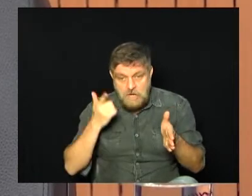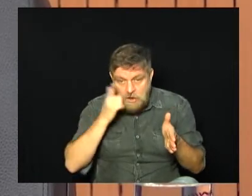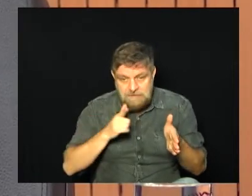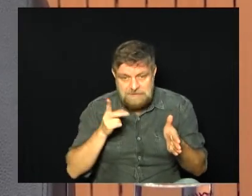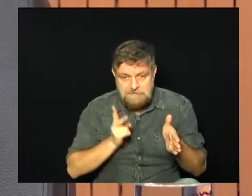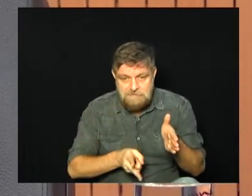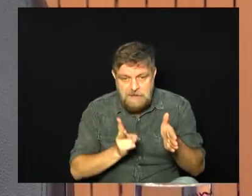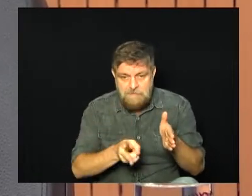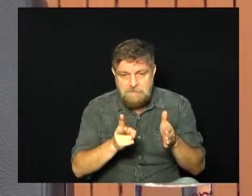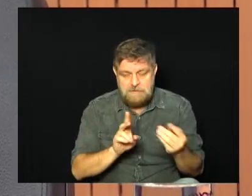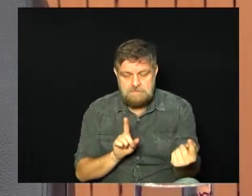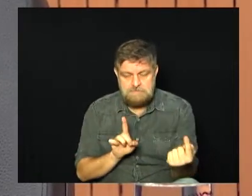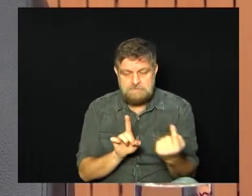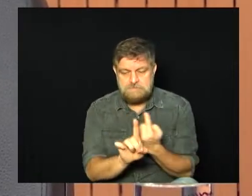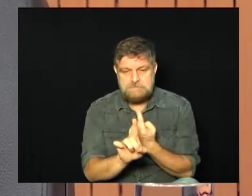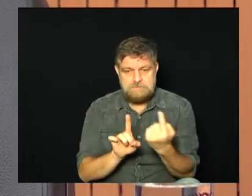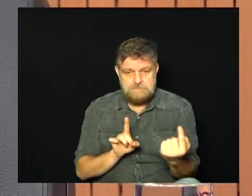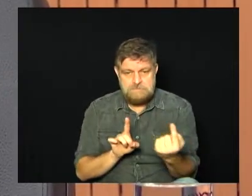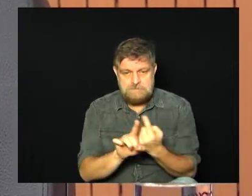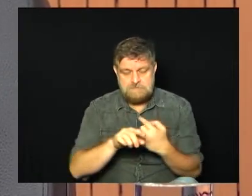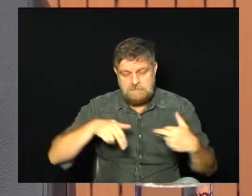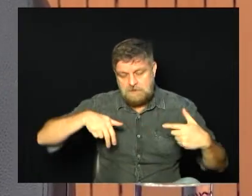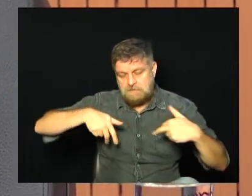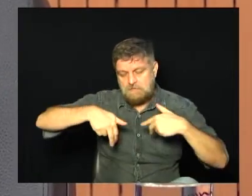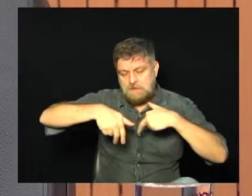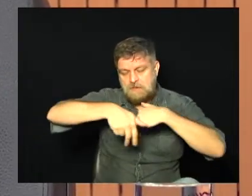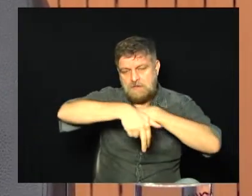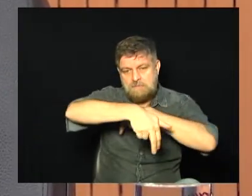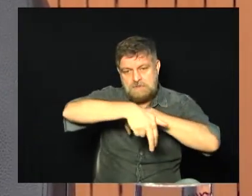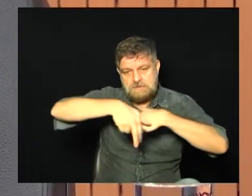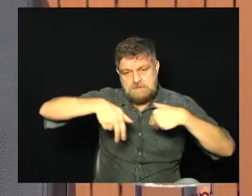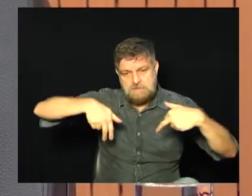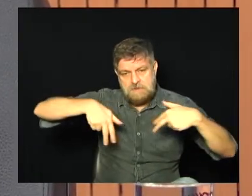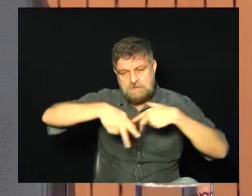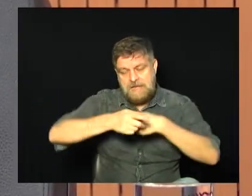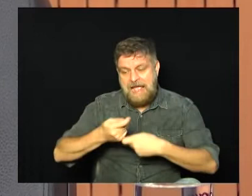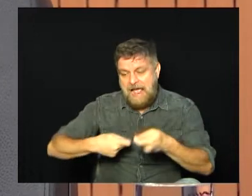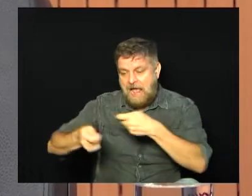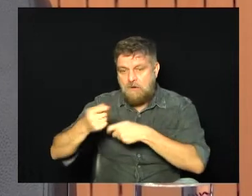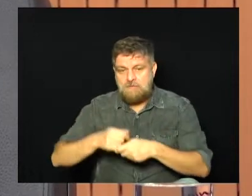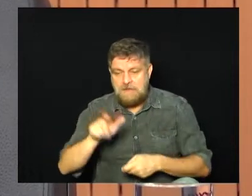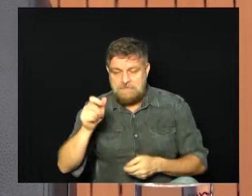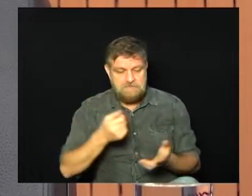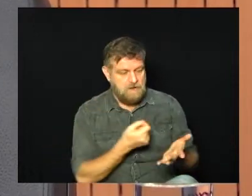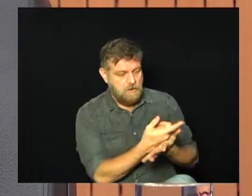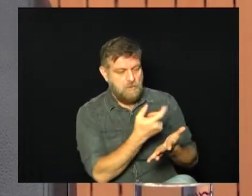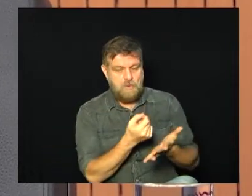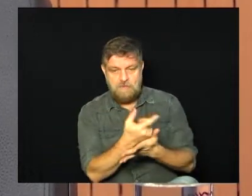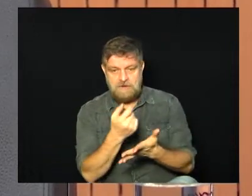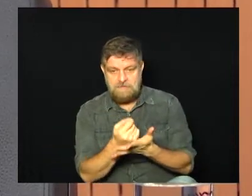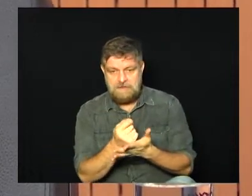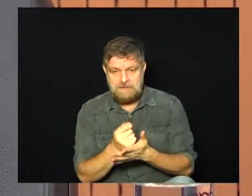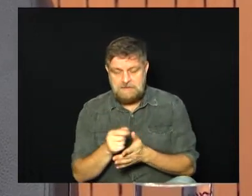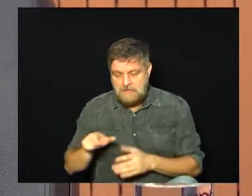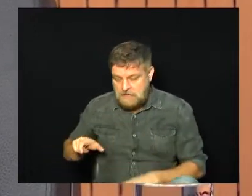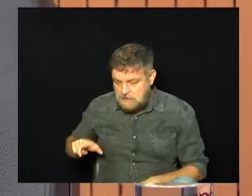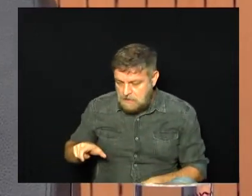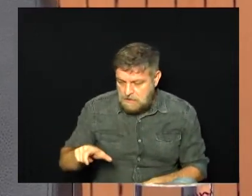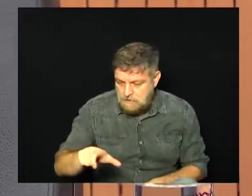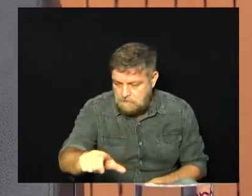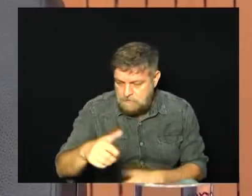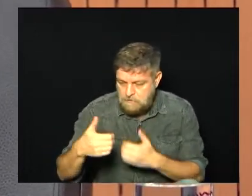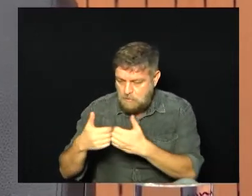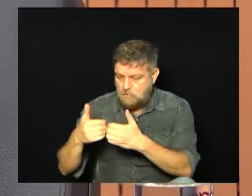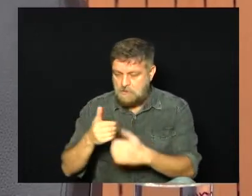permanência dessas pessoas nesses locais. E aí a retomada da economia ao longo dessas linhas de transportes que precisa da